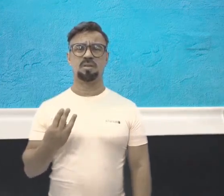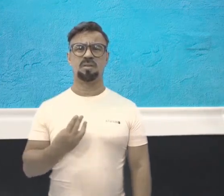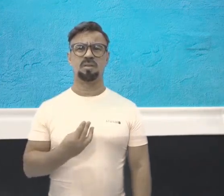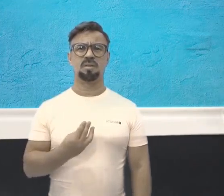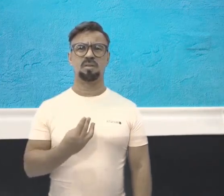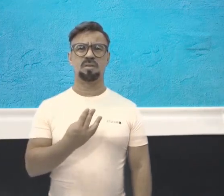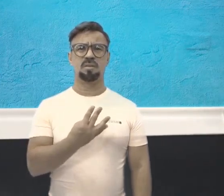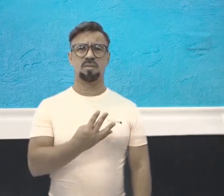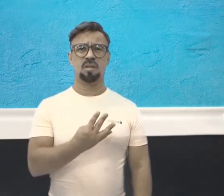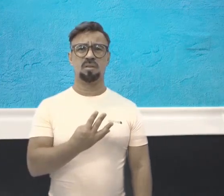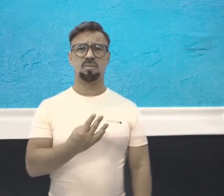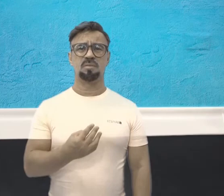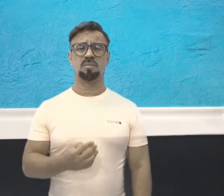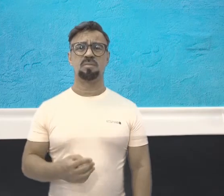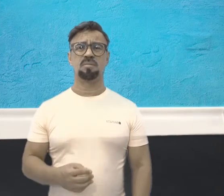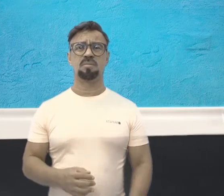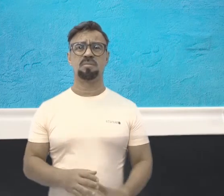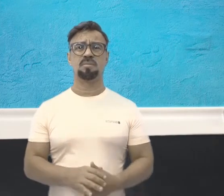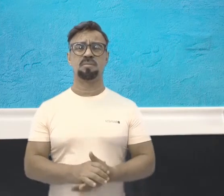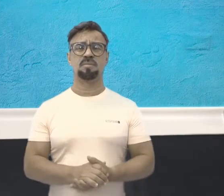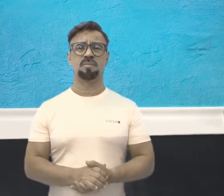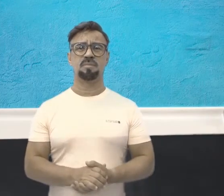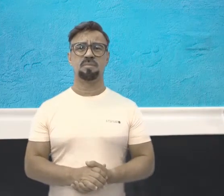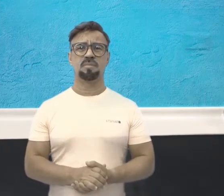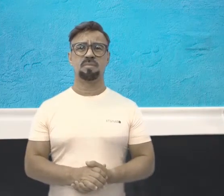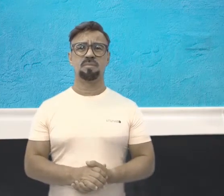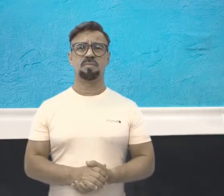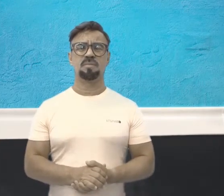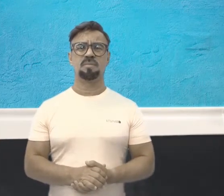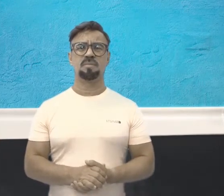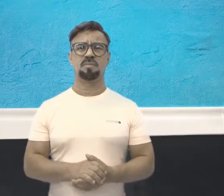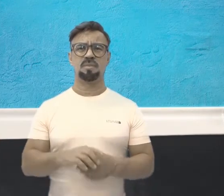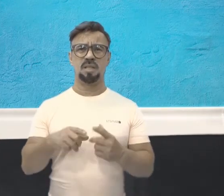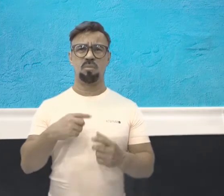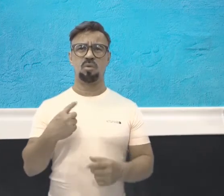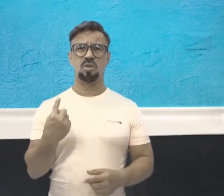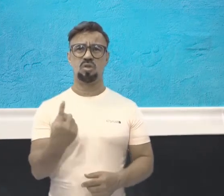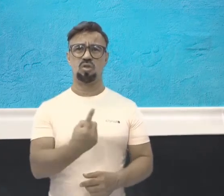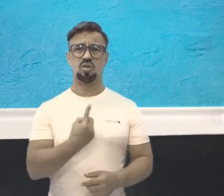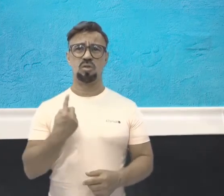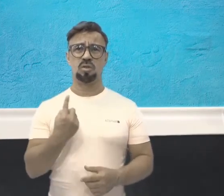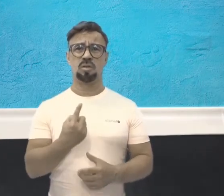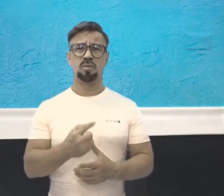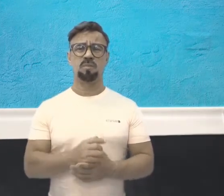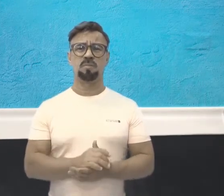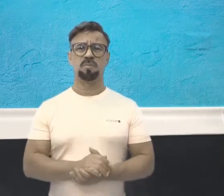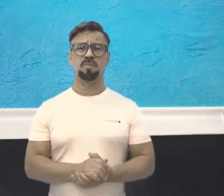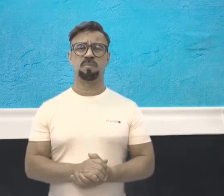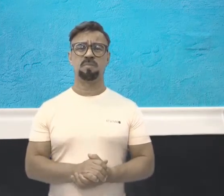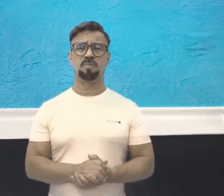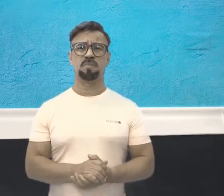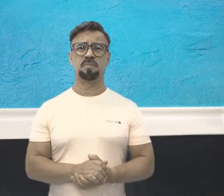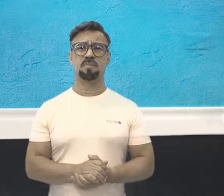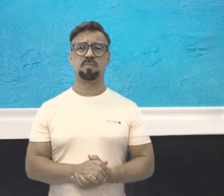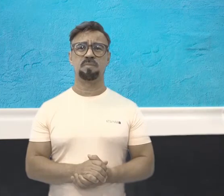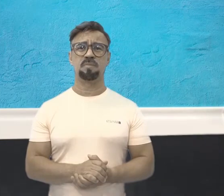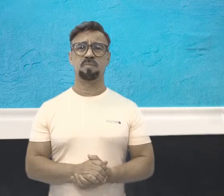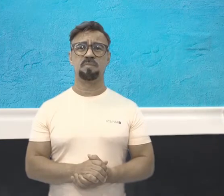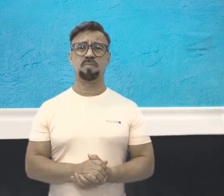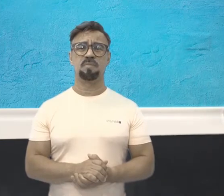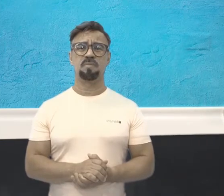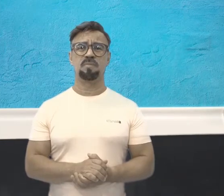três quatro certa depois disso a gente vai dar um giro o girou